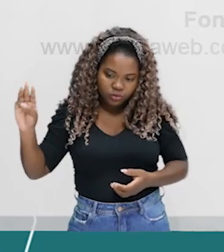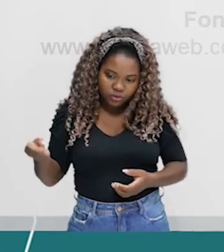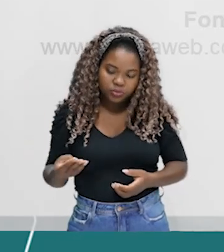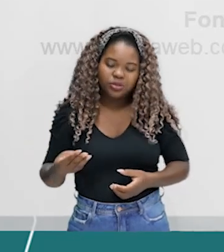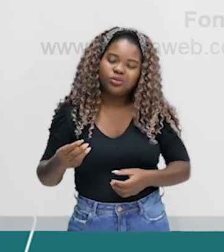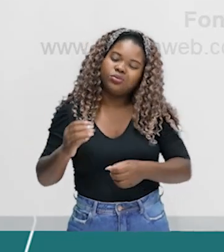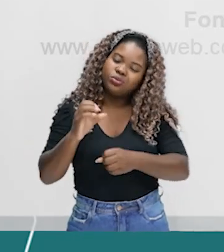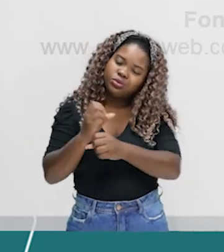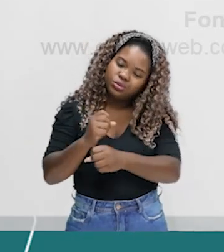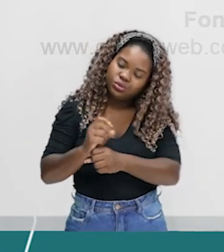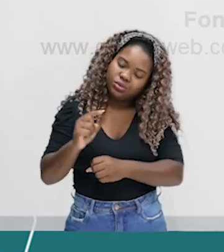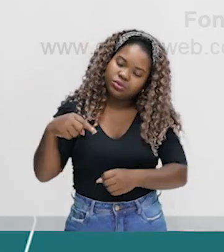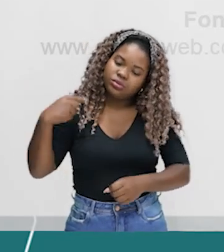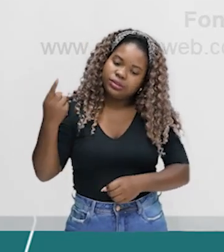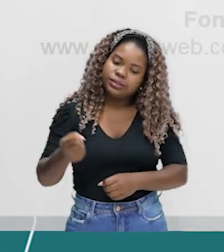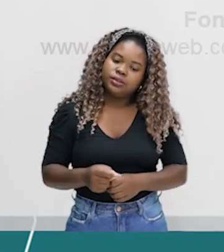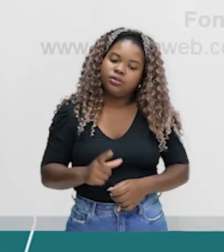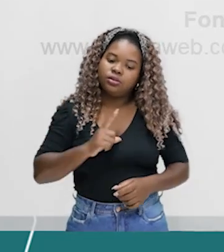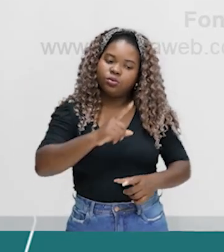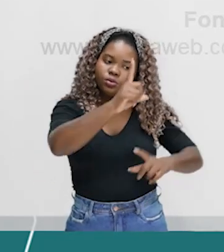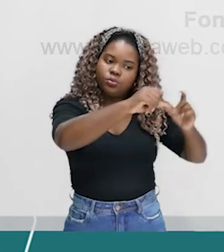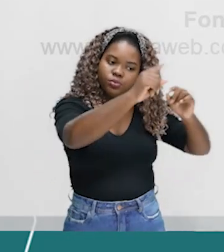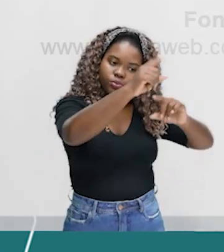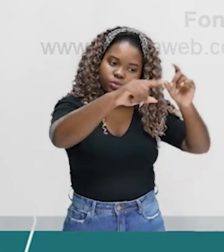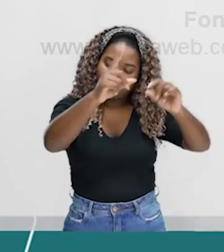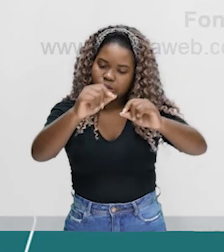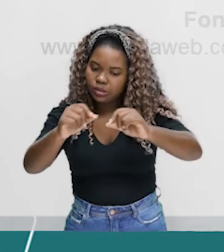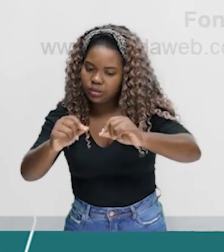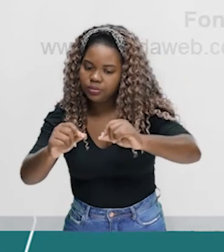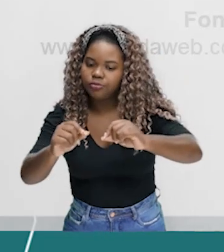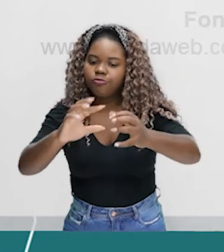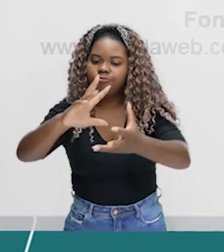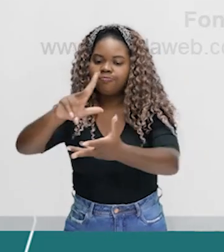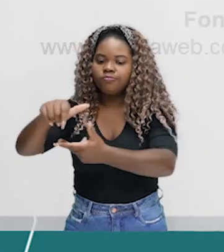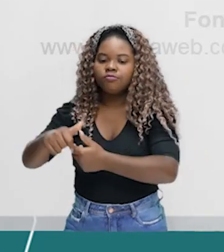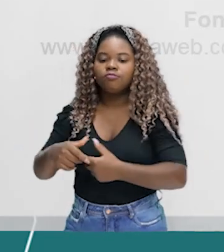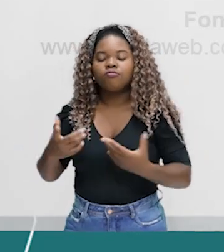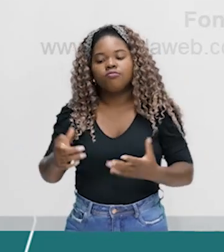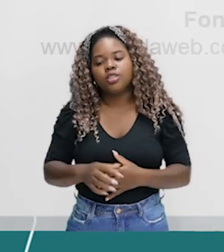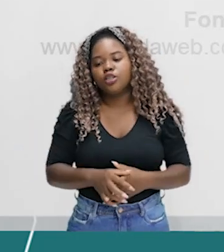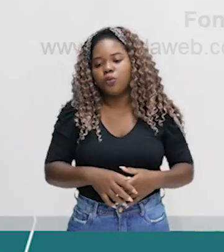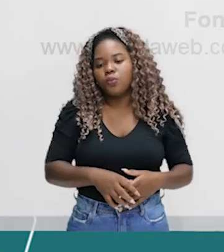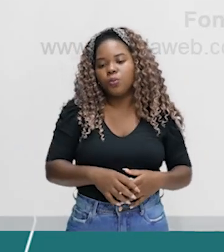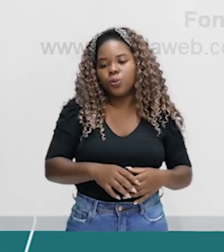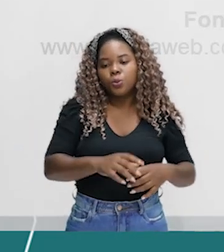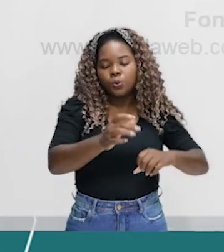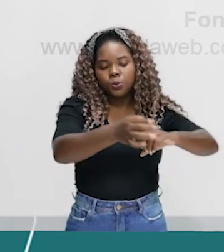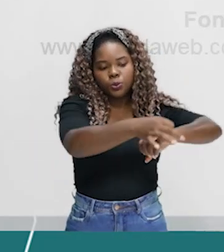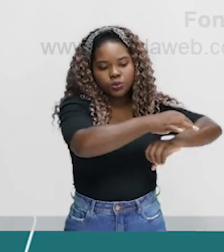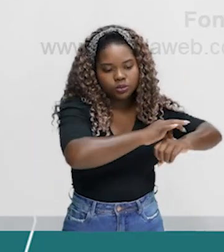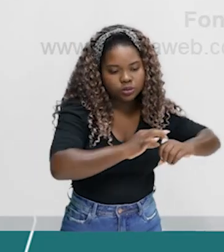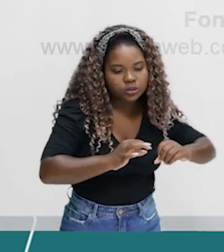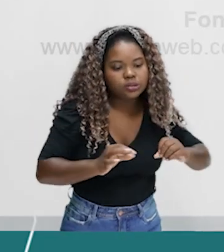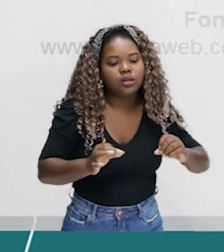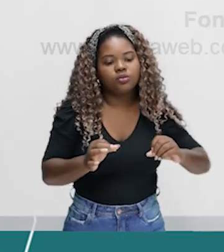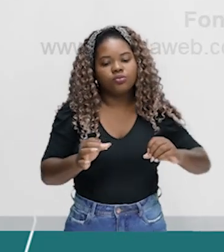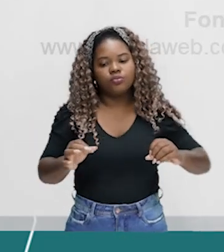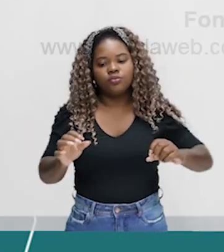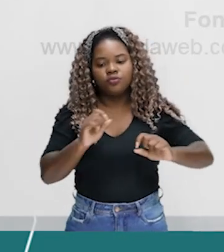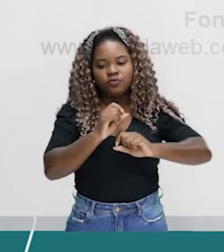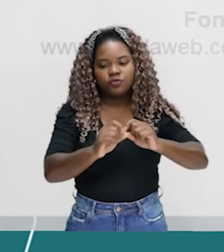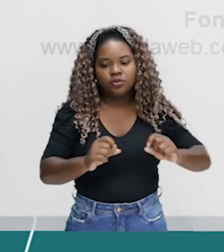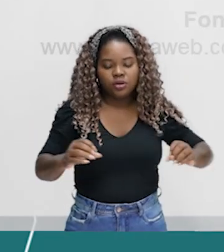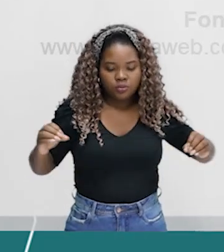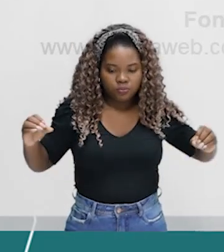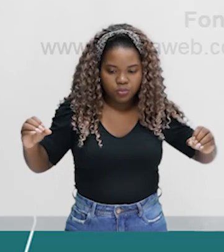das galáxias e estrelas. Ou seja, os átomos eles foram se aglomerando, foram originando componentes